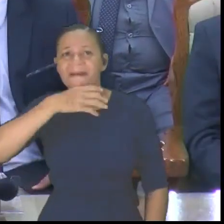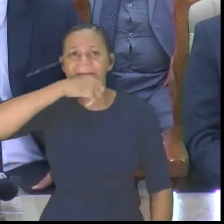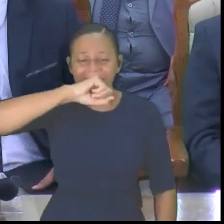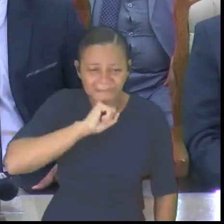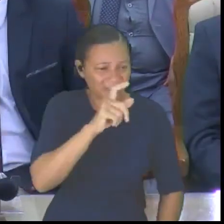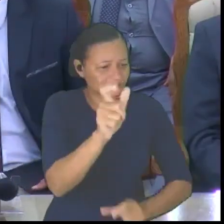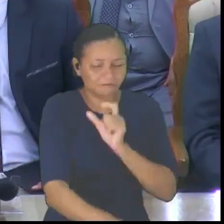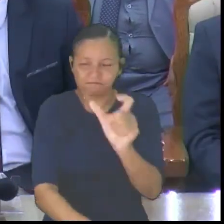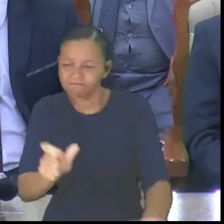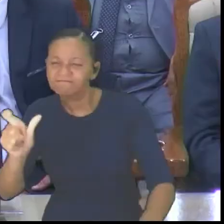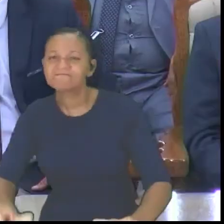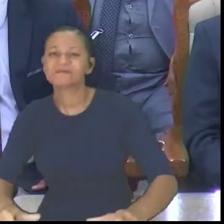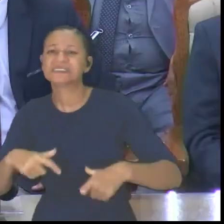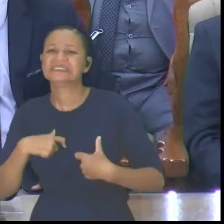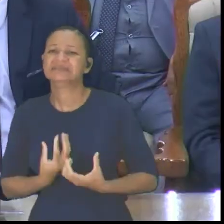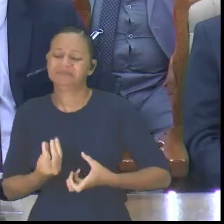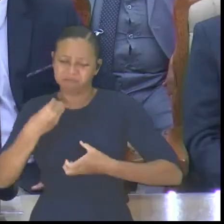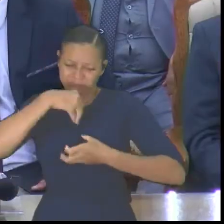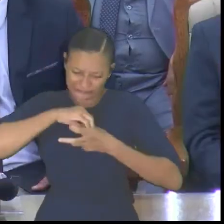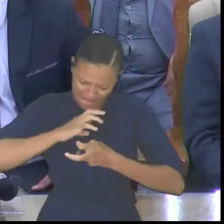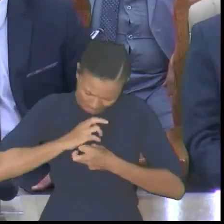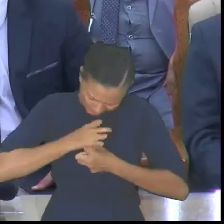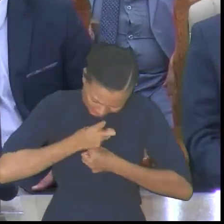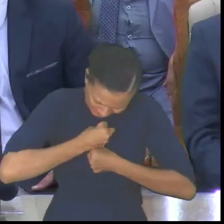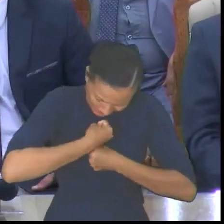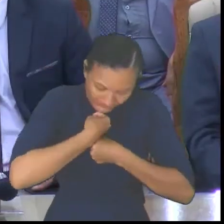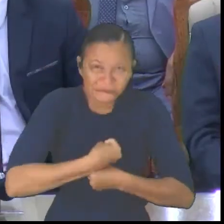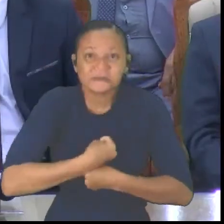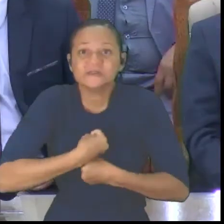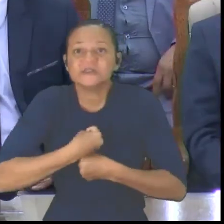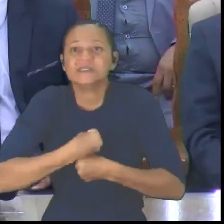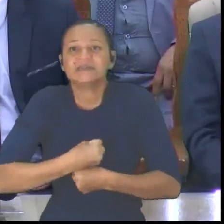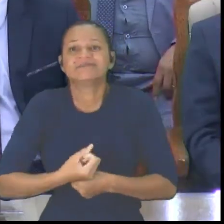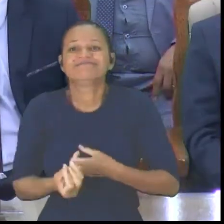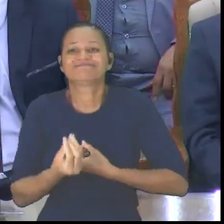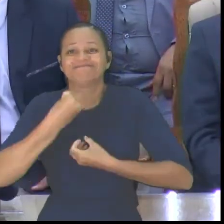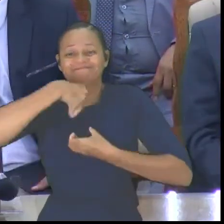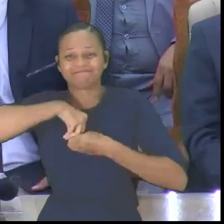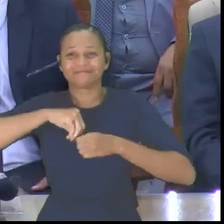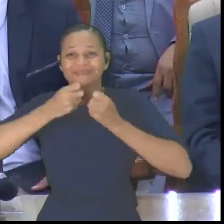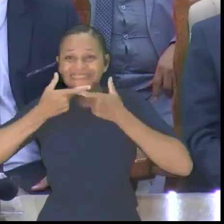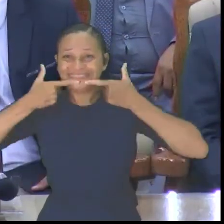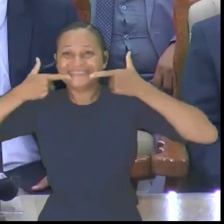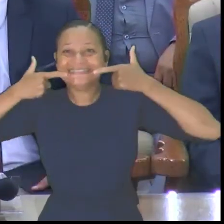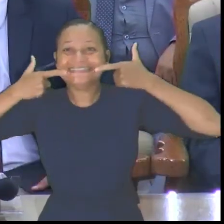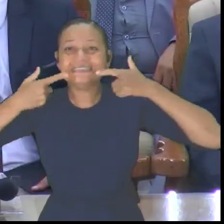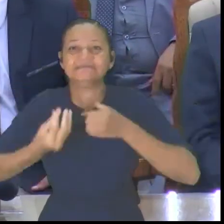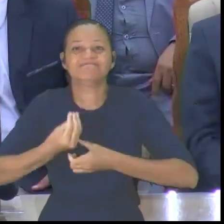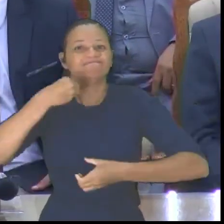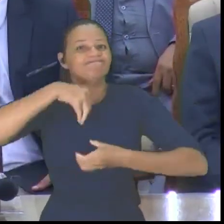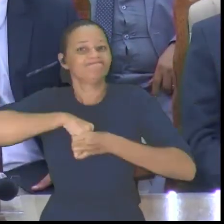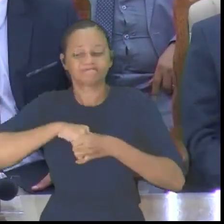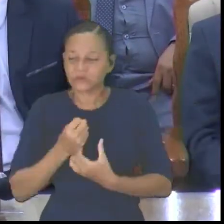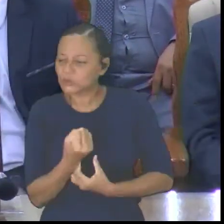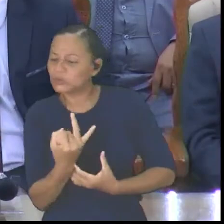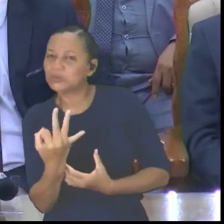são pessoas que sangram por dentro, mas precisam sorrir por fora. Quantas pessoas